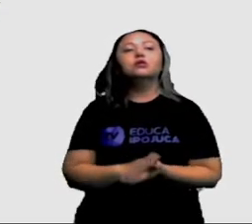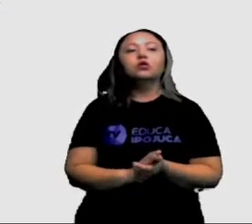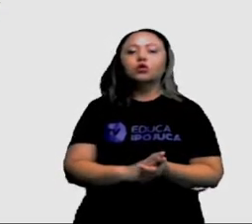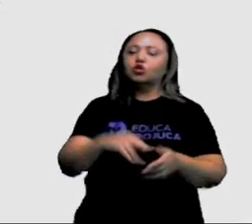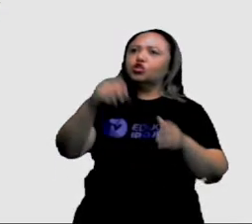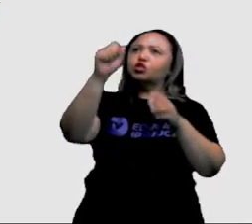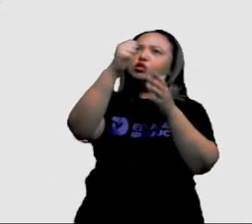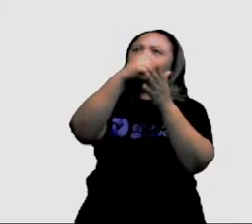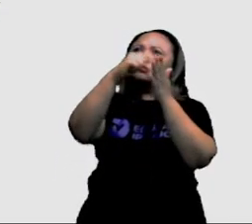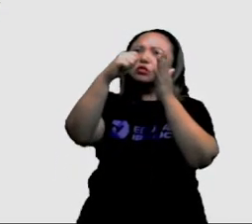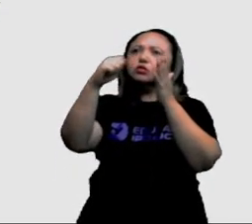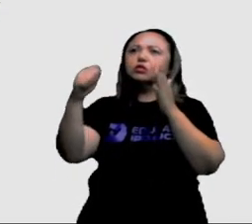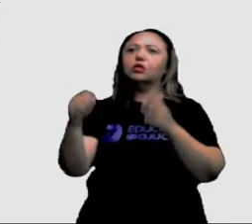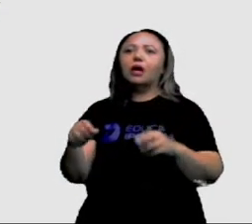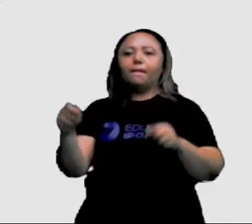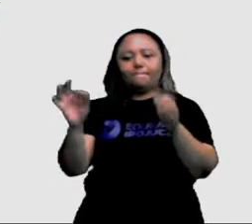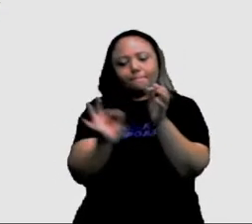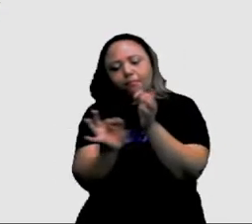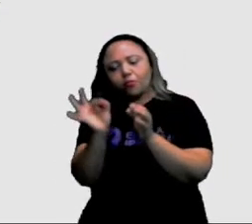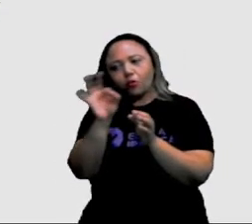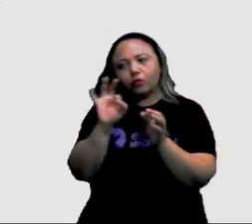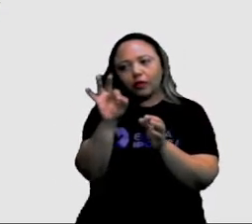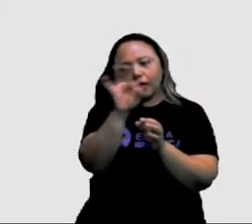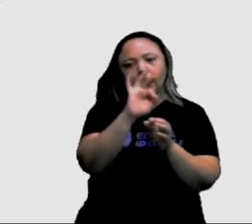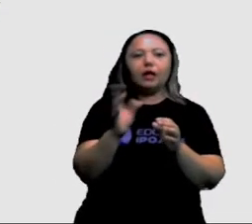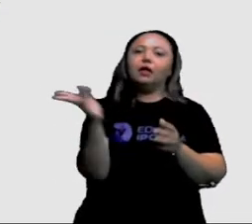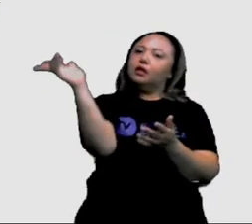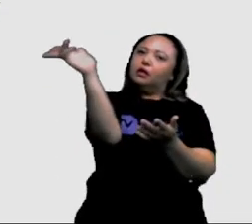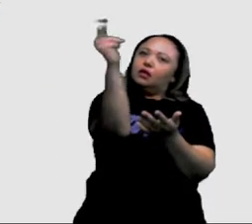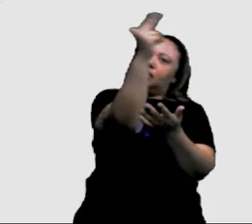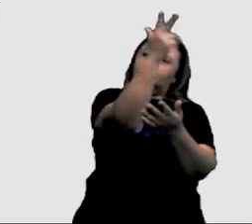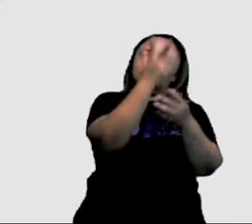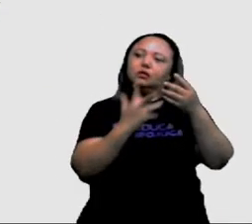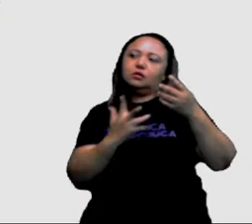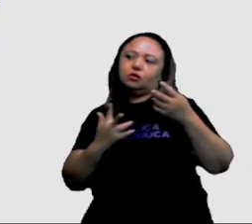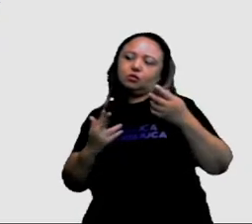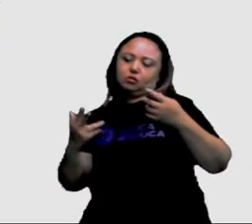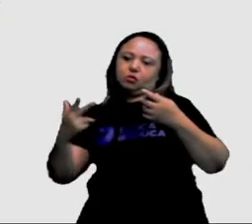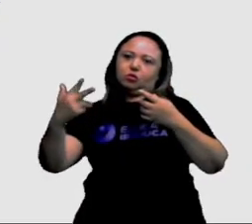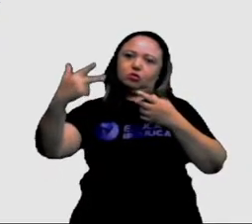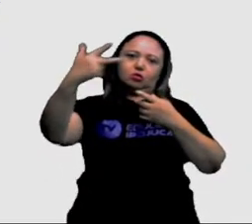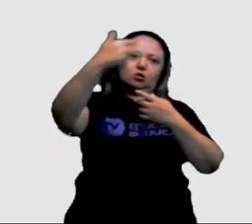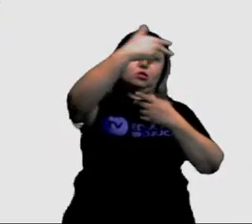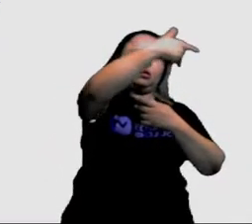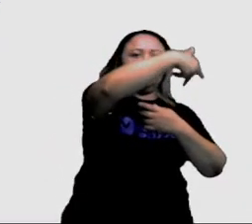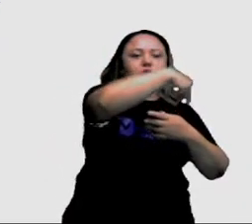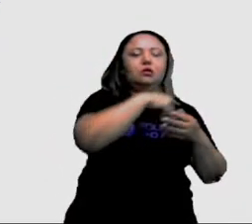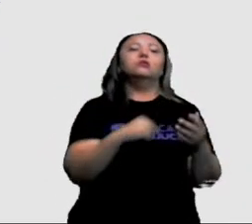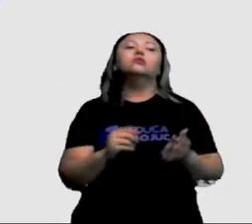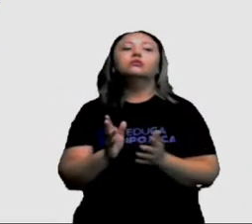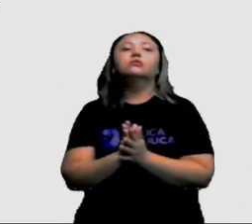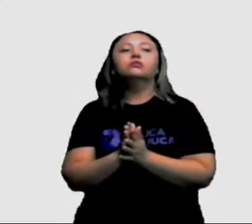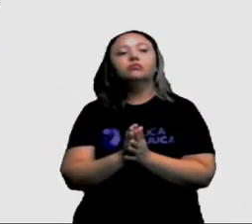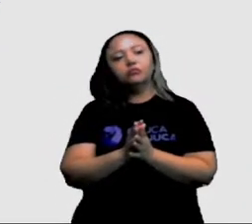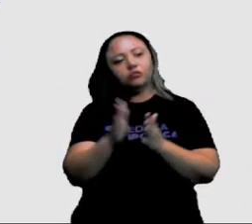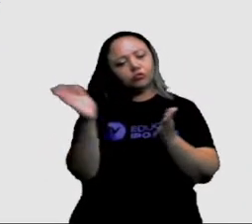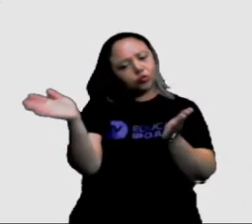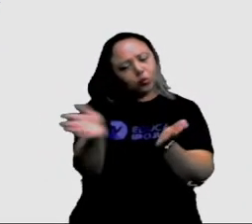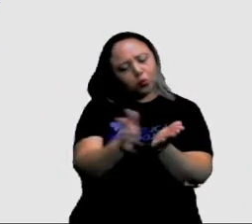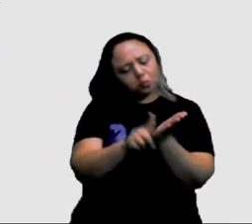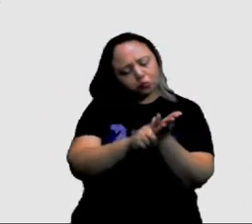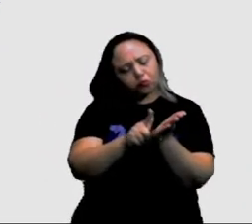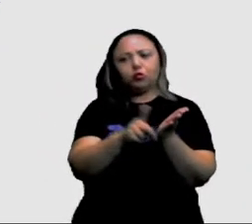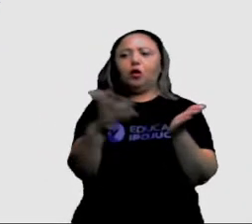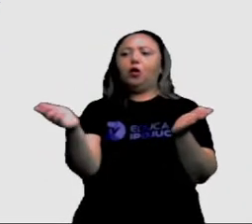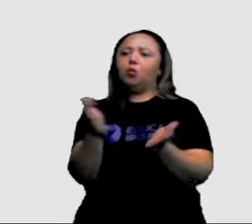quadro negro, né, bordar, desenhar, fazer um recorte de um, de um desenho, numa revista, no jornal, tudo